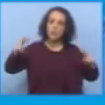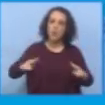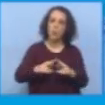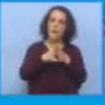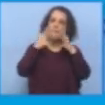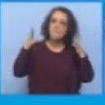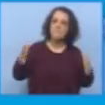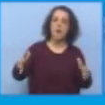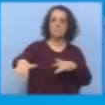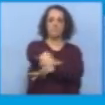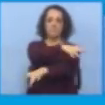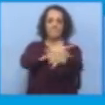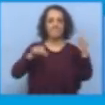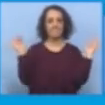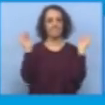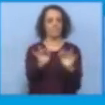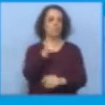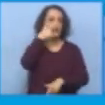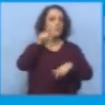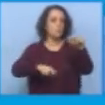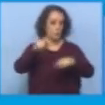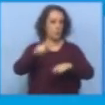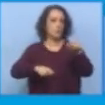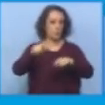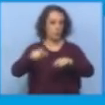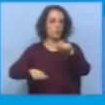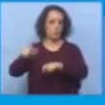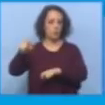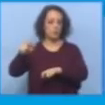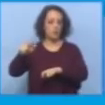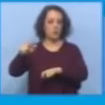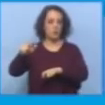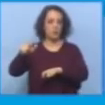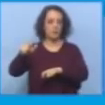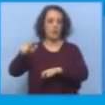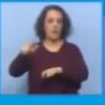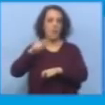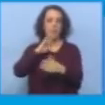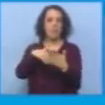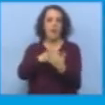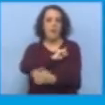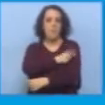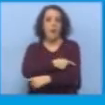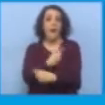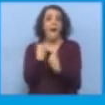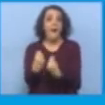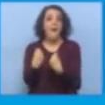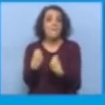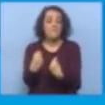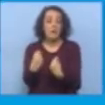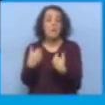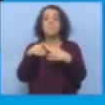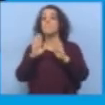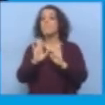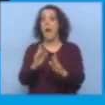grande mobilização de pessoas. E é sempre cheio de muitas potencialidades. Agora, a maneira como nós